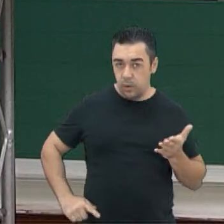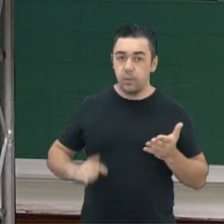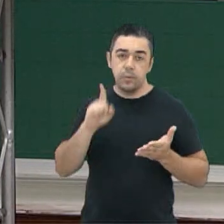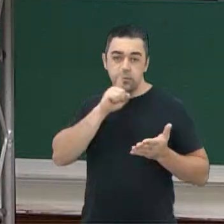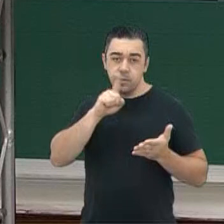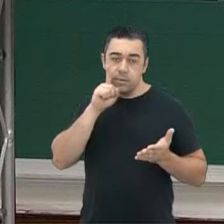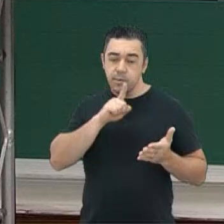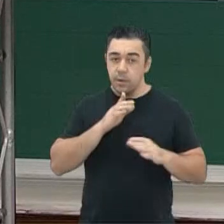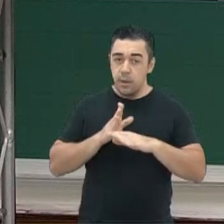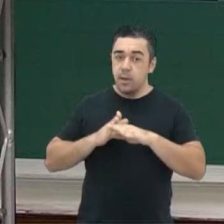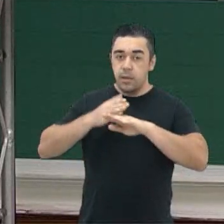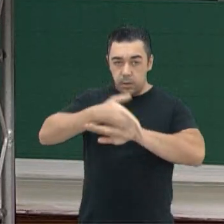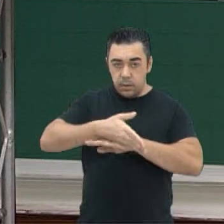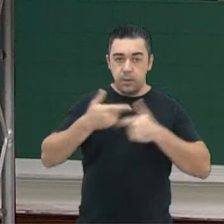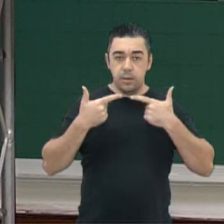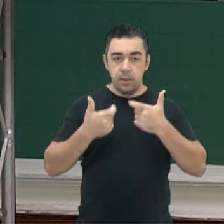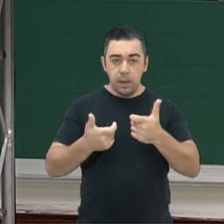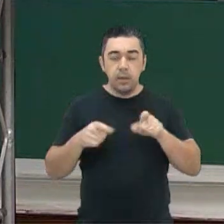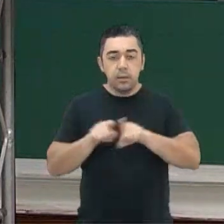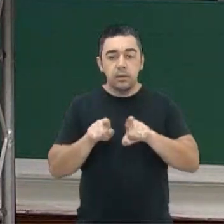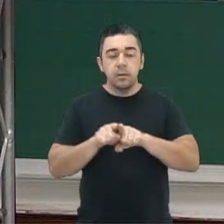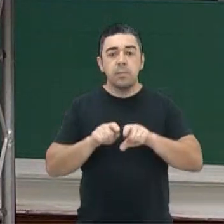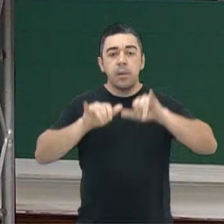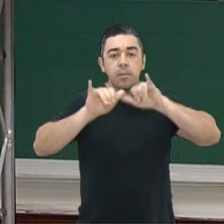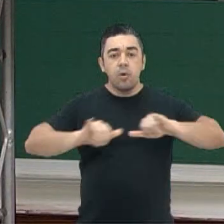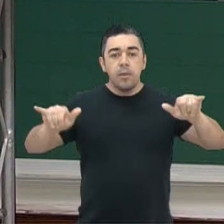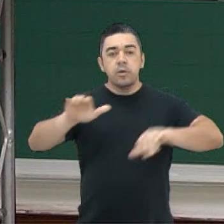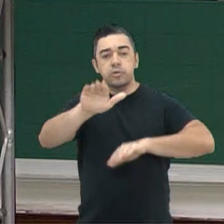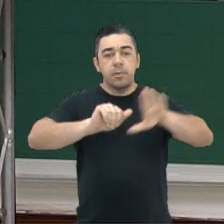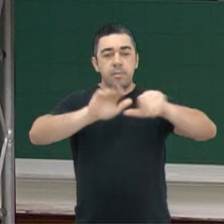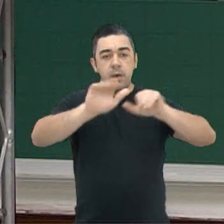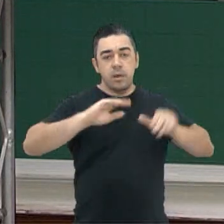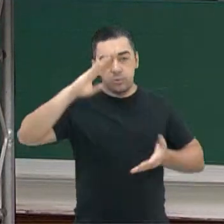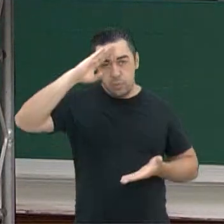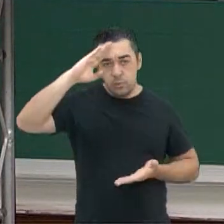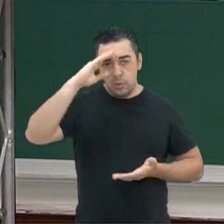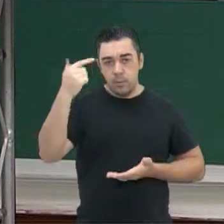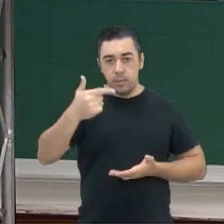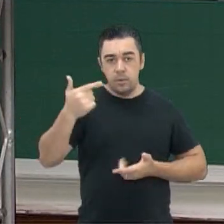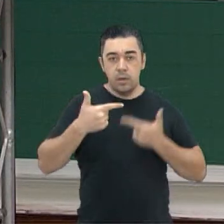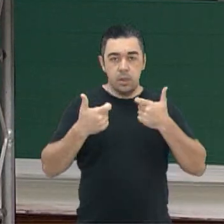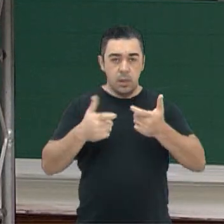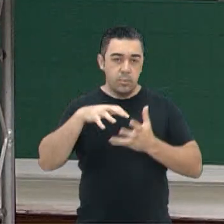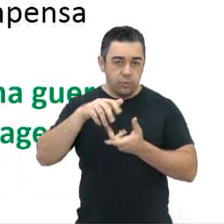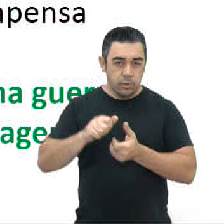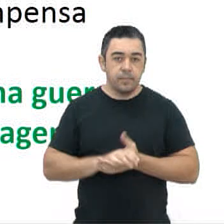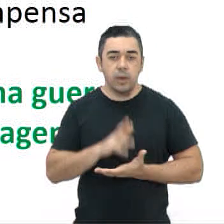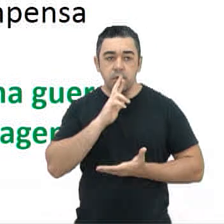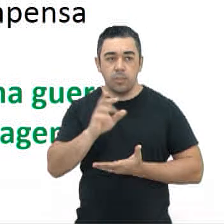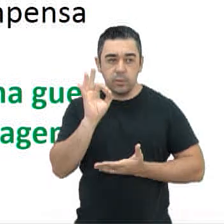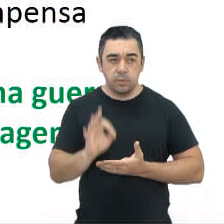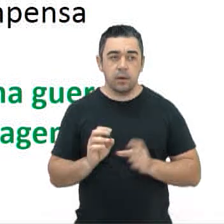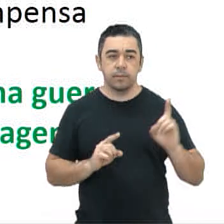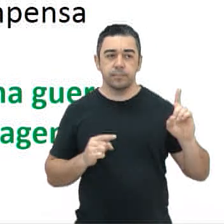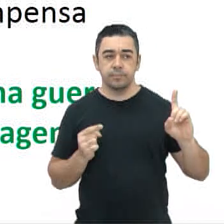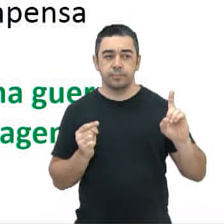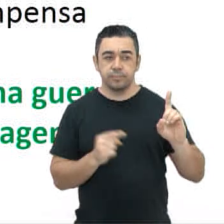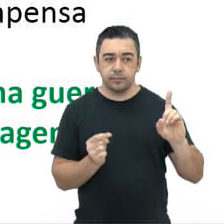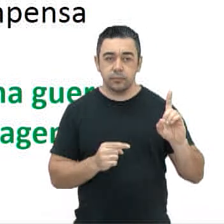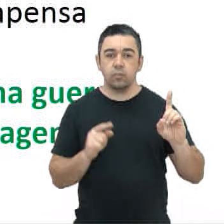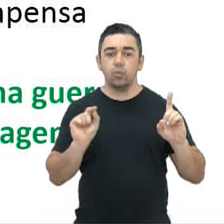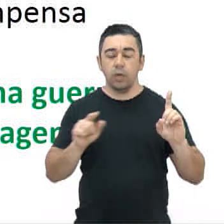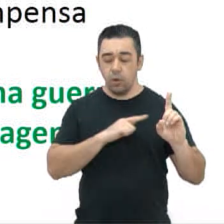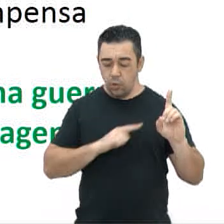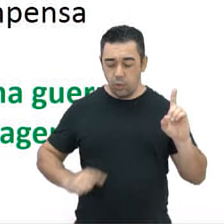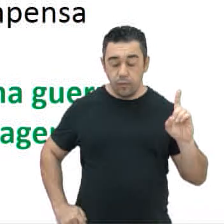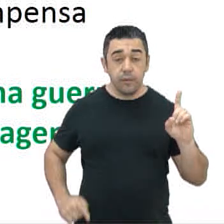a decisão do governo de entrar na guerra e a propaganda de recrutamento de soldados para a Segunda Guerra Mundial? A resposta correta seria: o governo atribuiu a